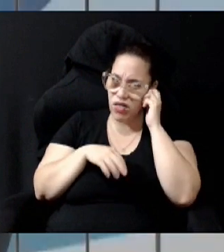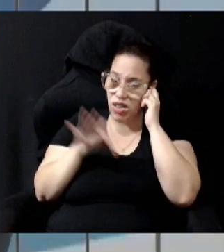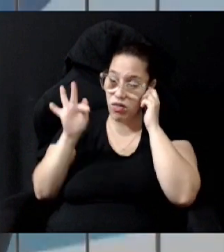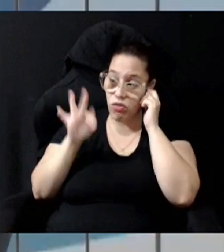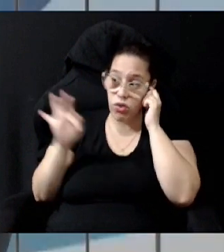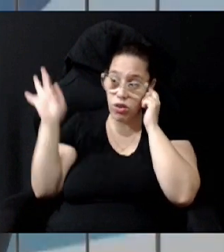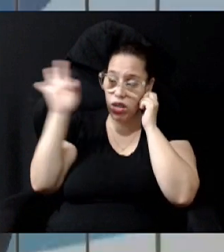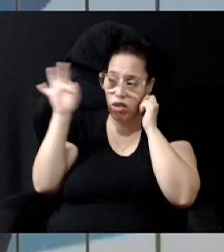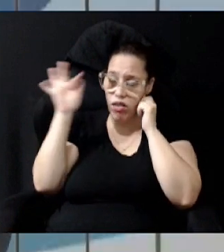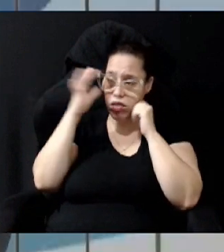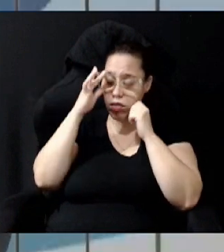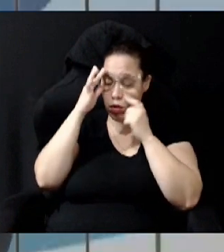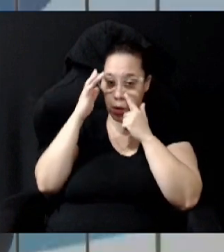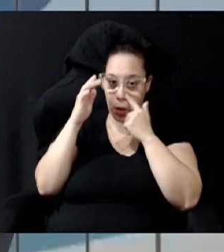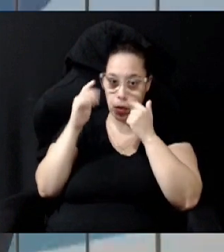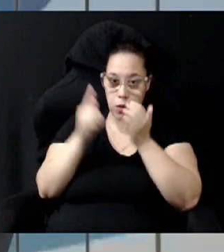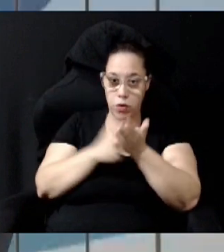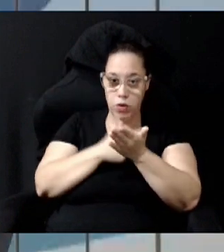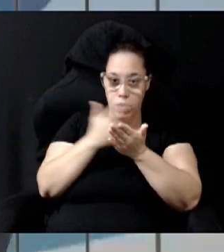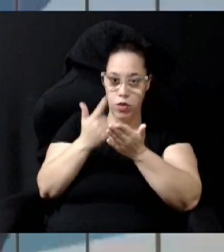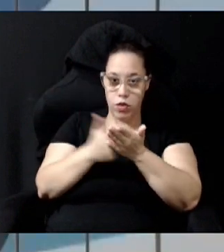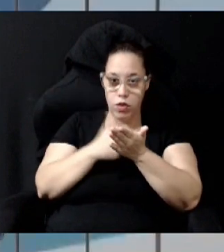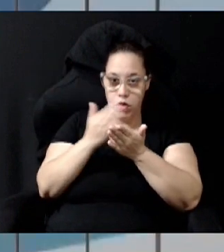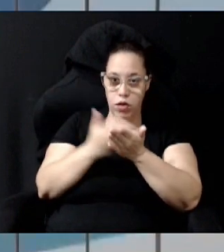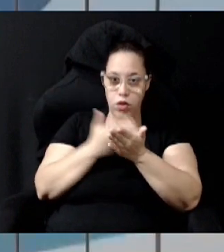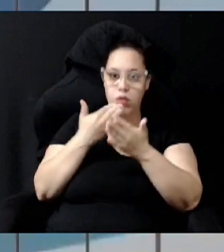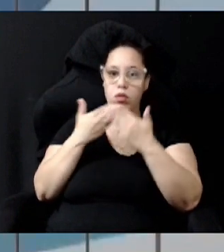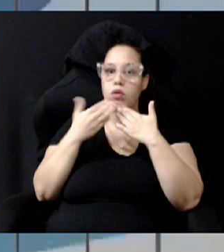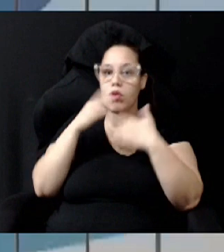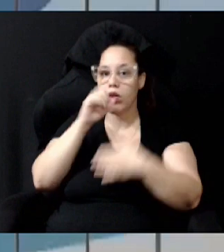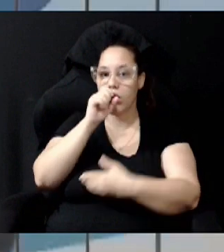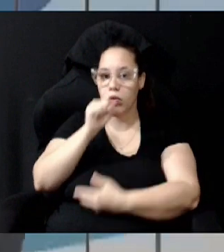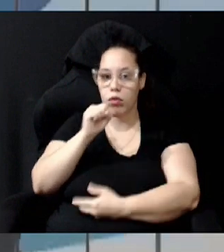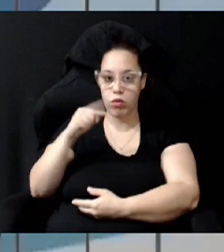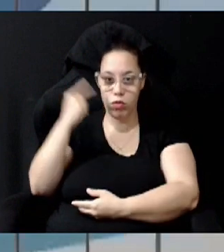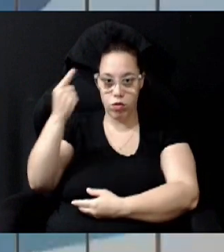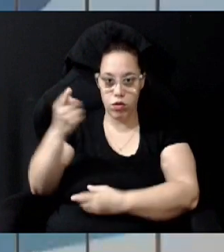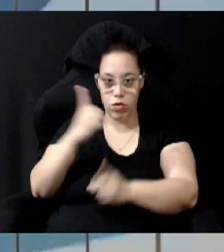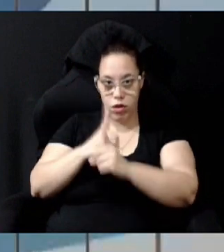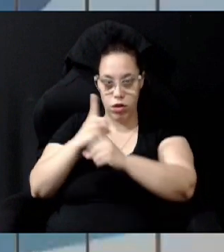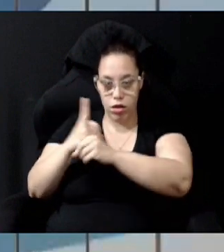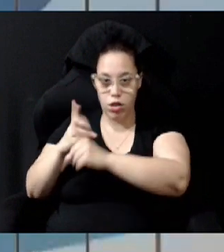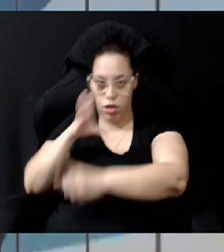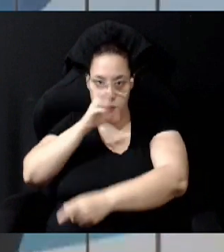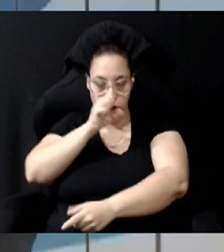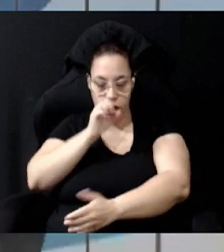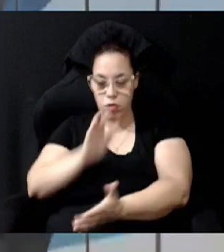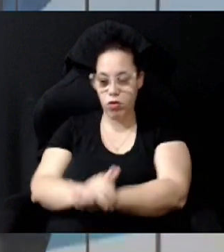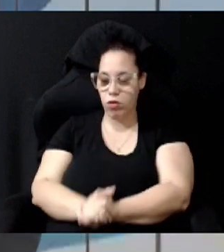uma olhadinha nele e vamos conversar sábado que vem, porque nós nos encontrávamos sempre de sábado, né?